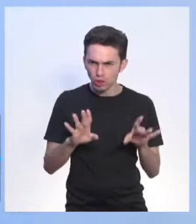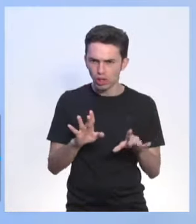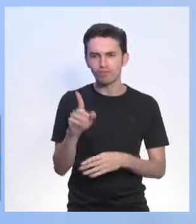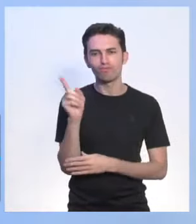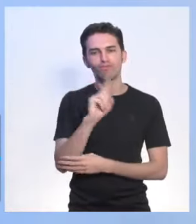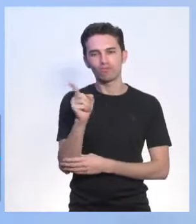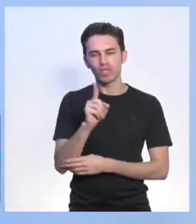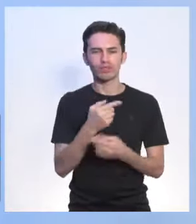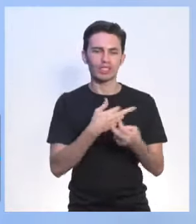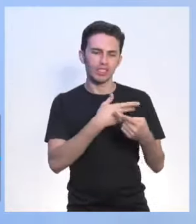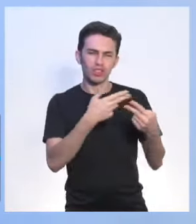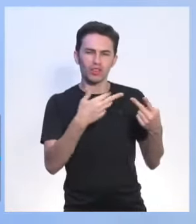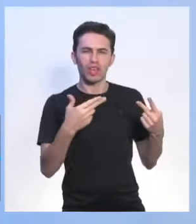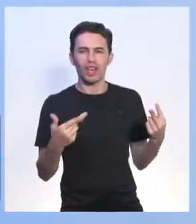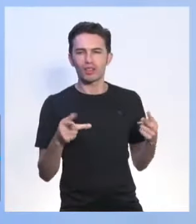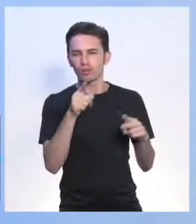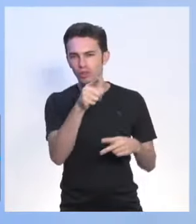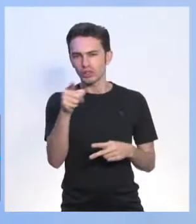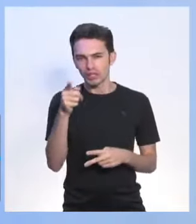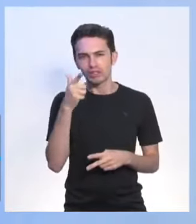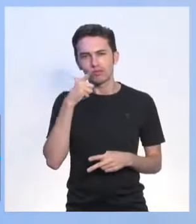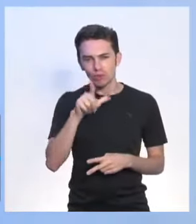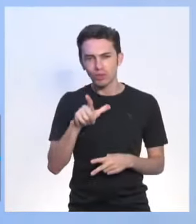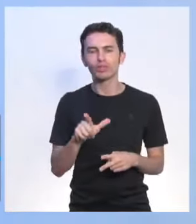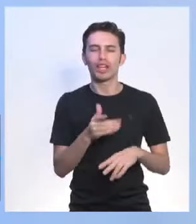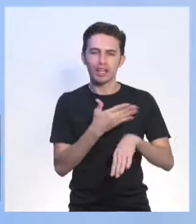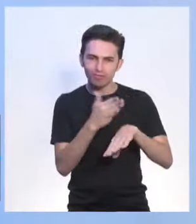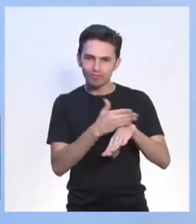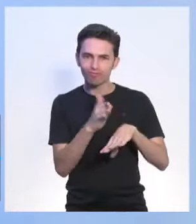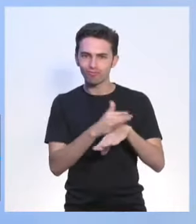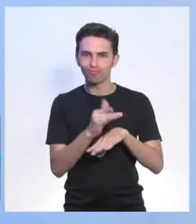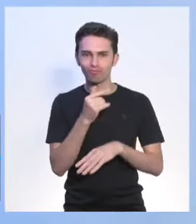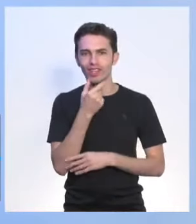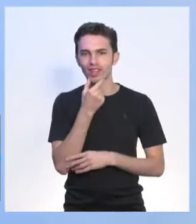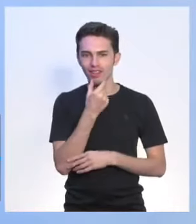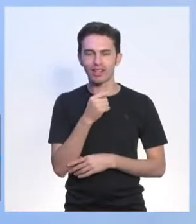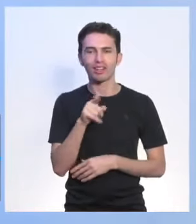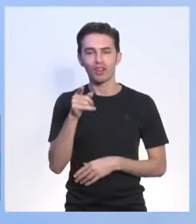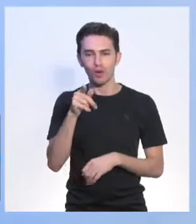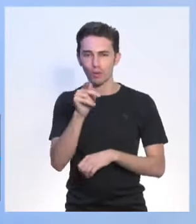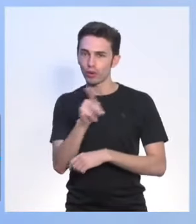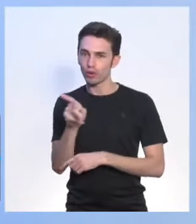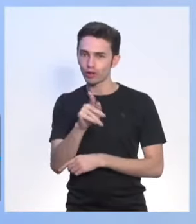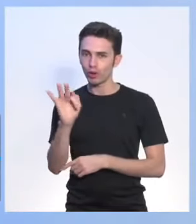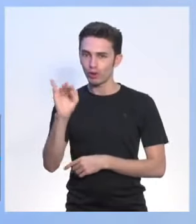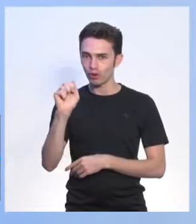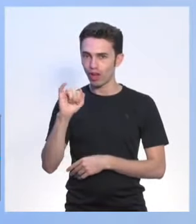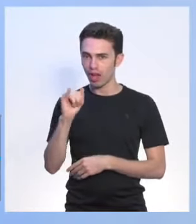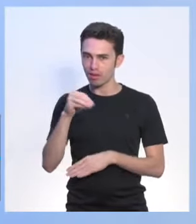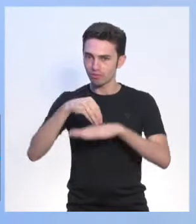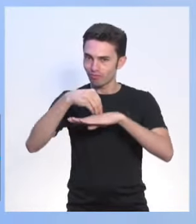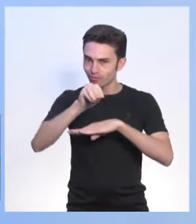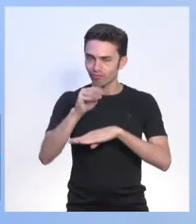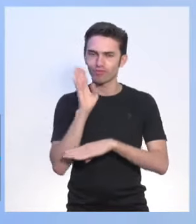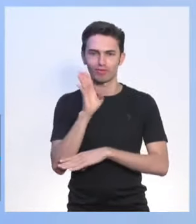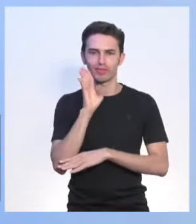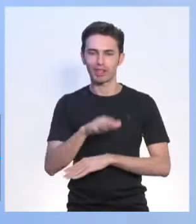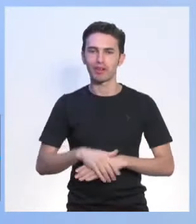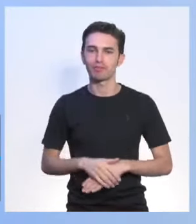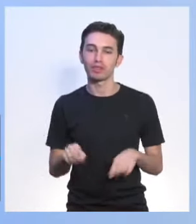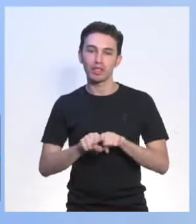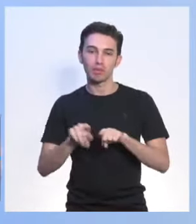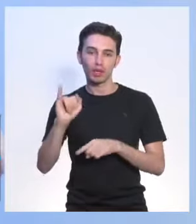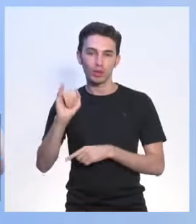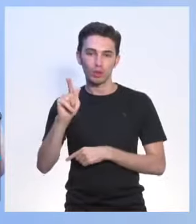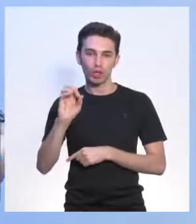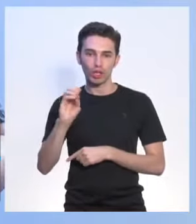vários recursos. Então, o professor Fábio, ele deu esse toque para vocês, o que é muito legal, né? Na aula passada, o Igor,